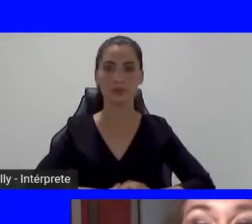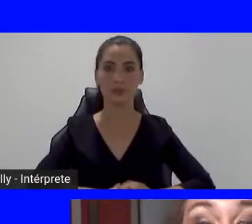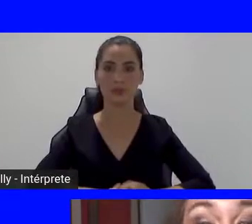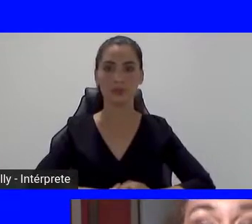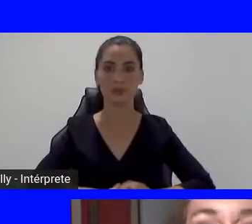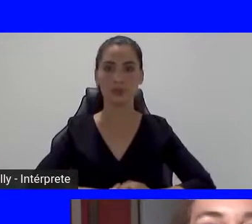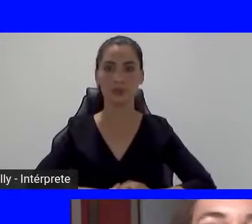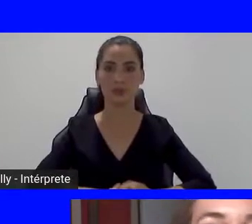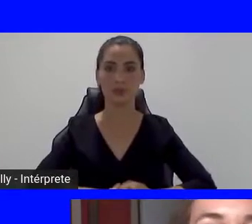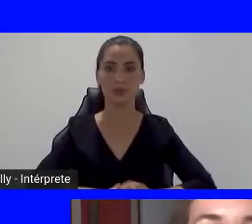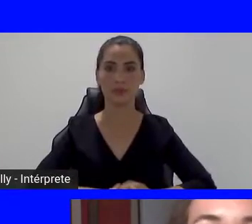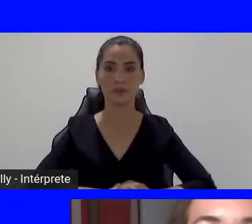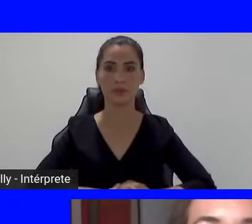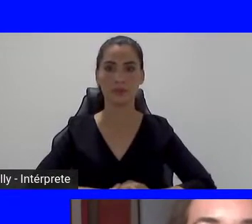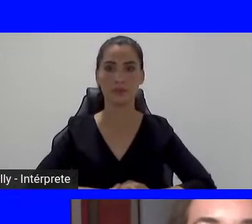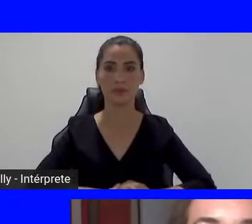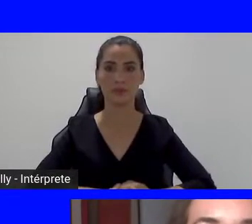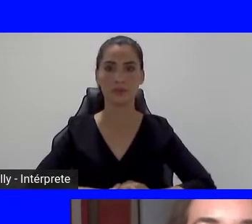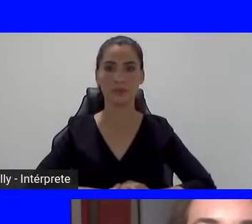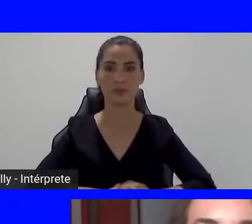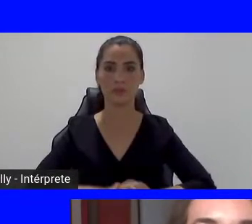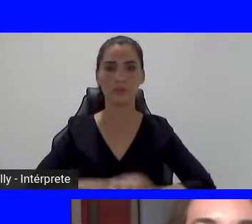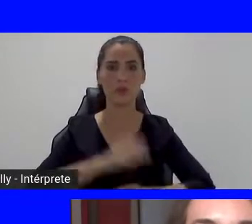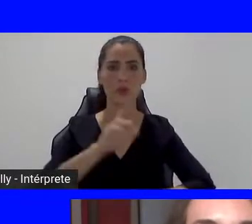Rodolfo está sem áudio.